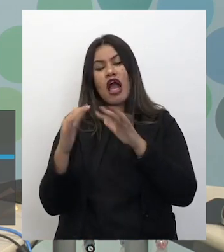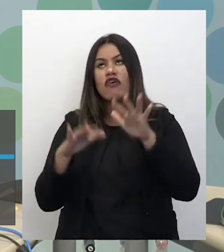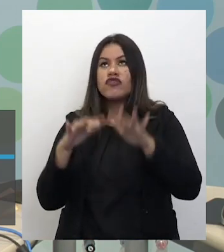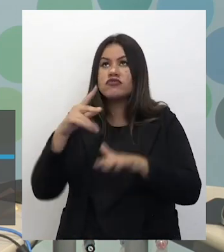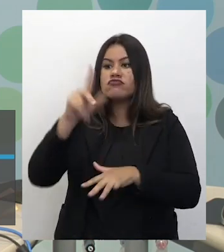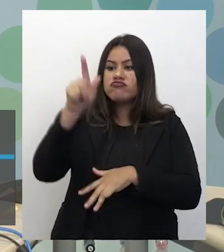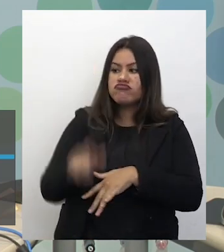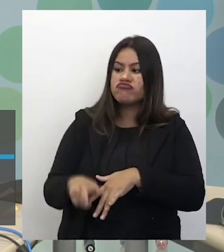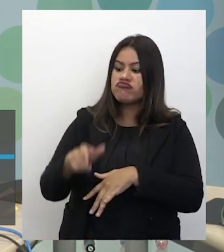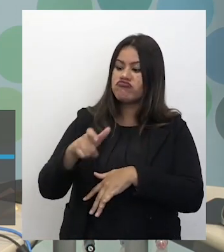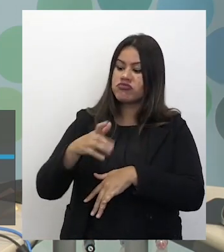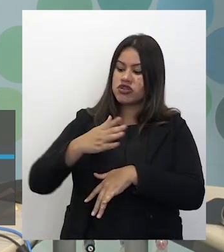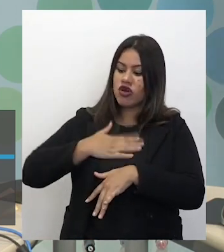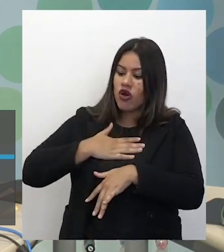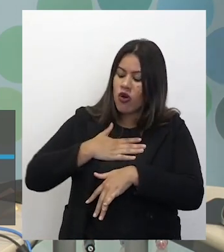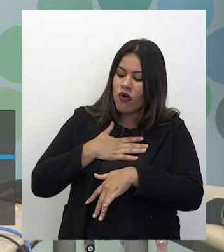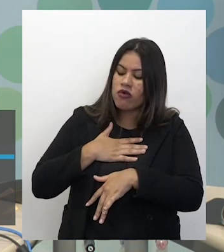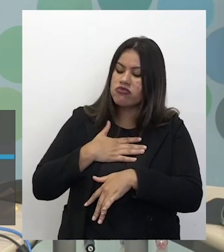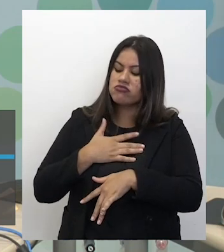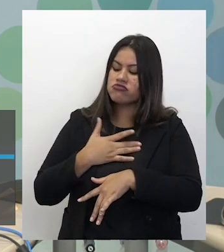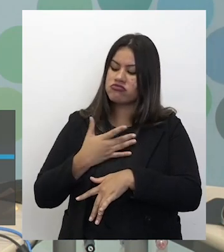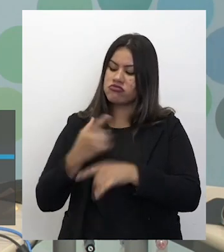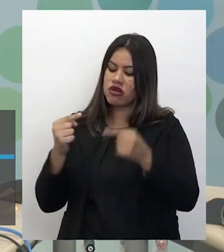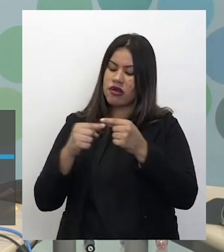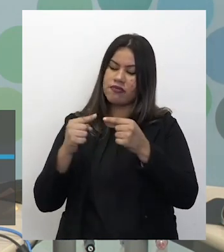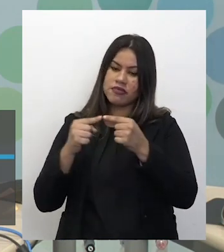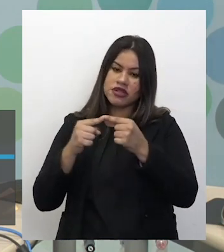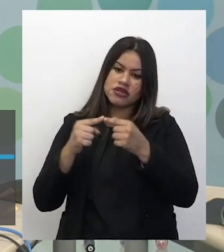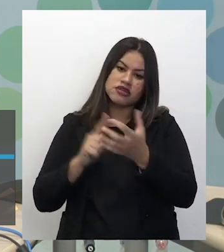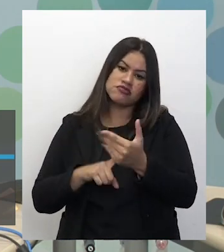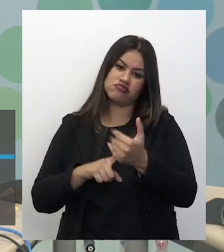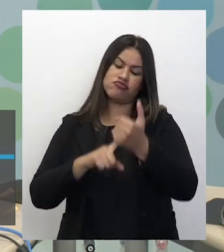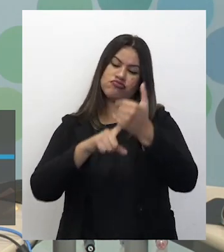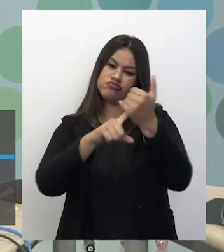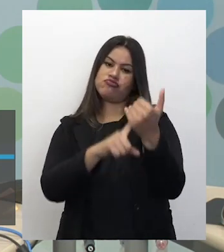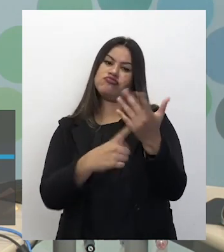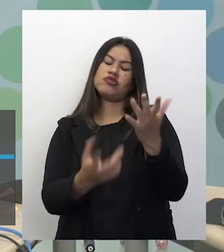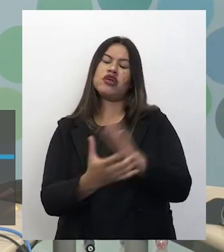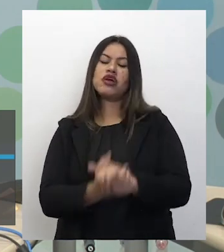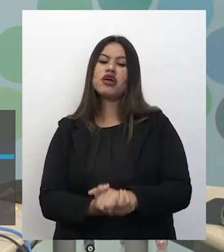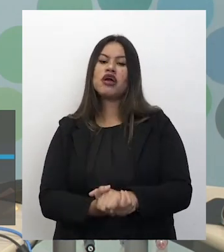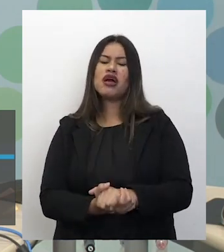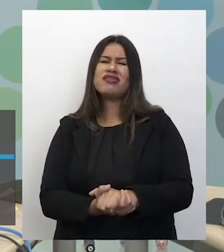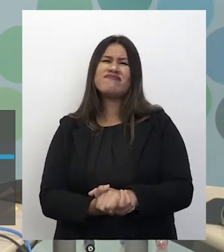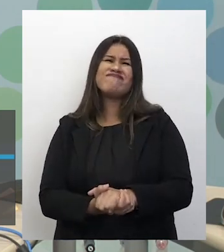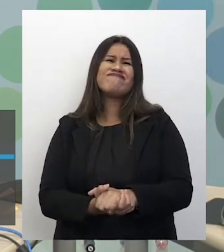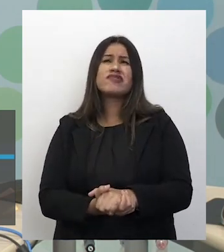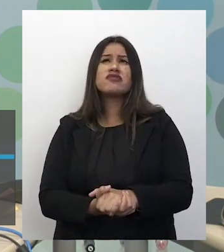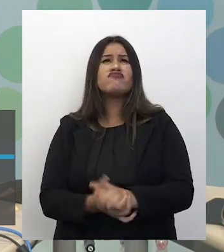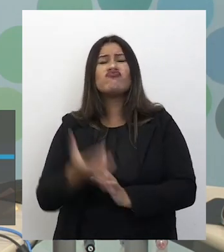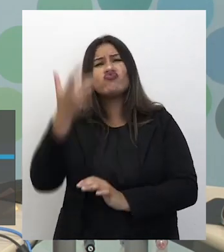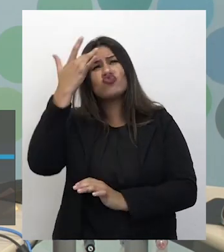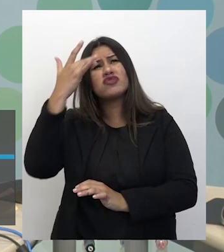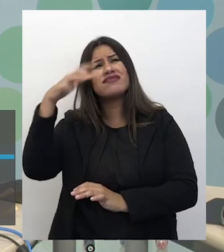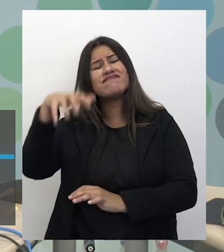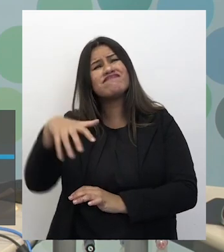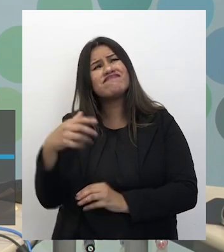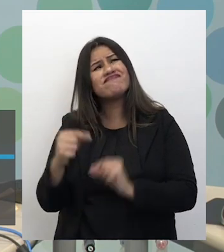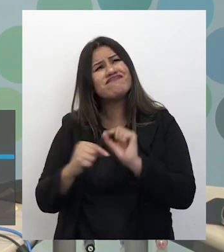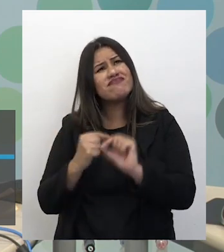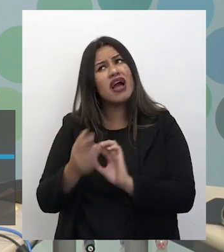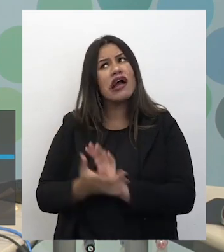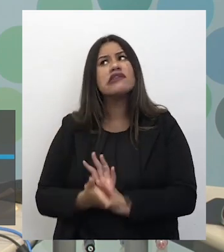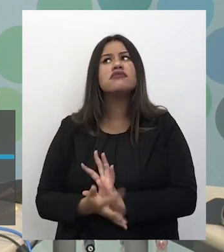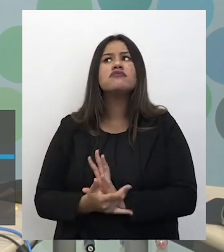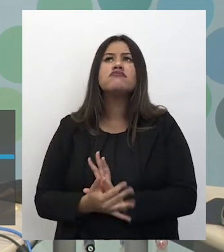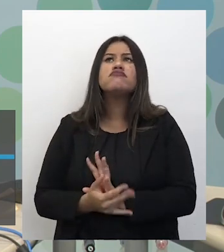gosto um pouco dessa parte tecnológica e tal, mas eu não sei muito bem aonde atuar. Eu